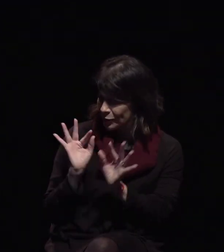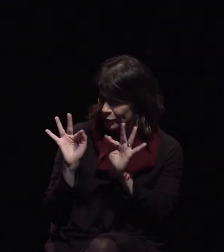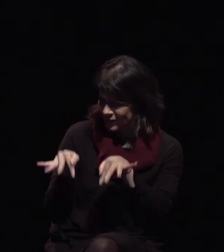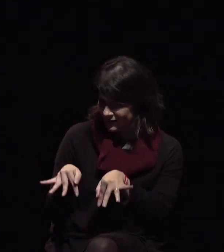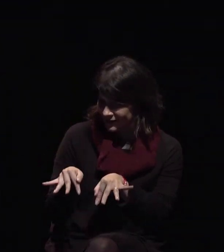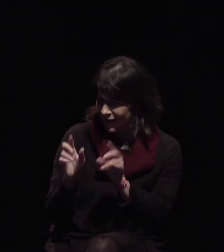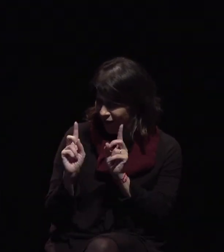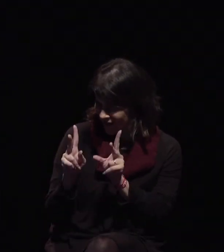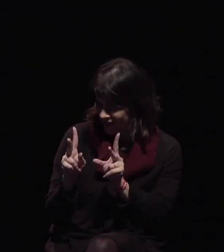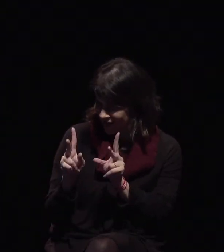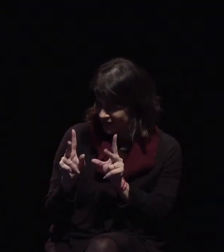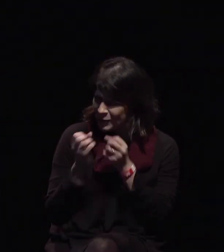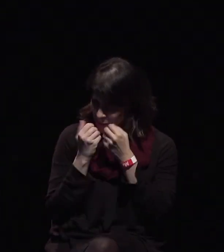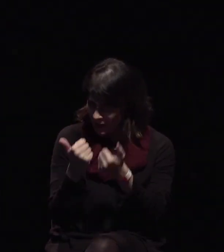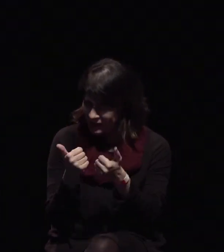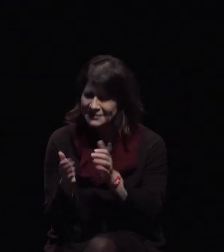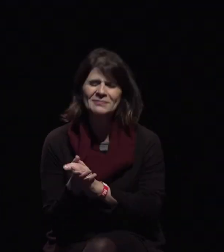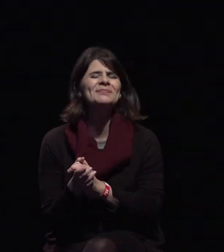Obrigada.